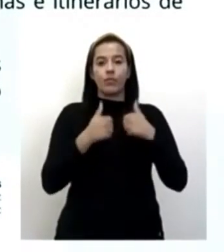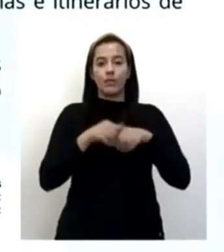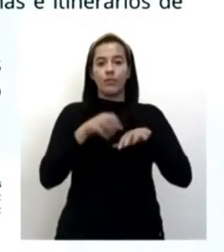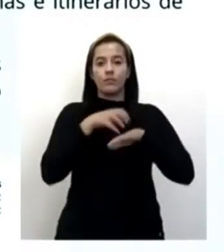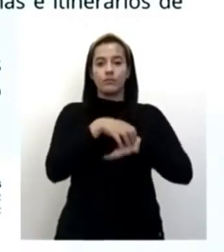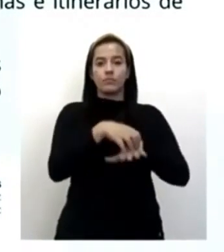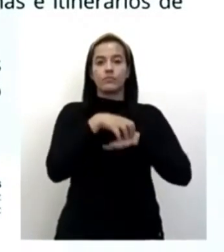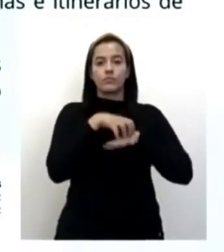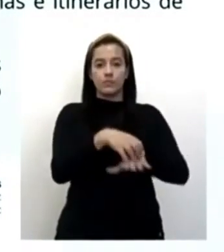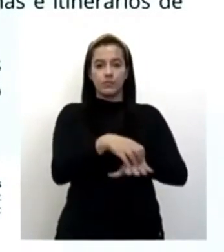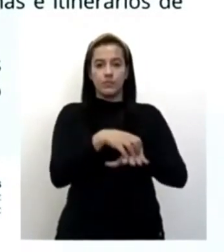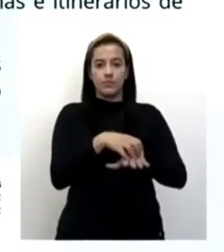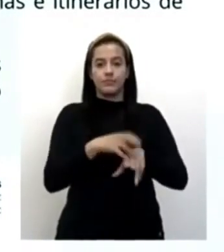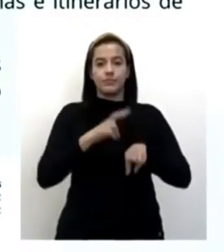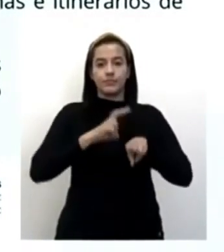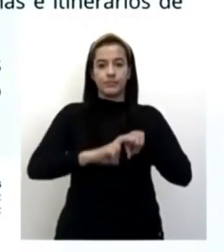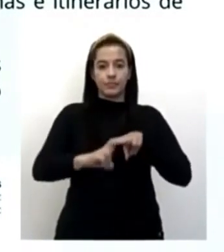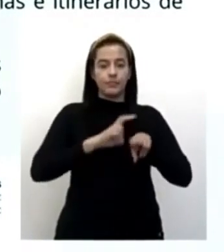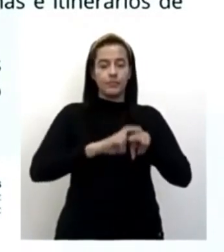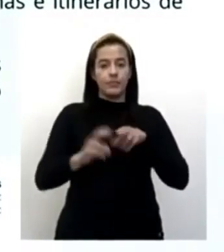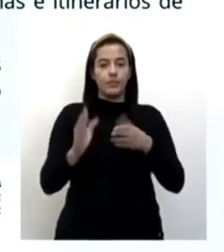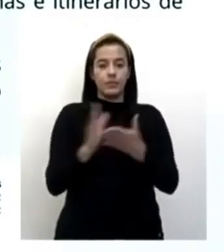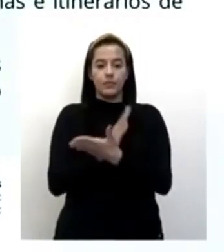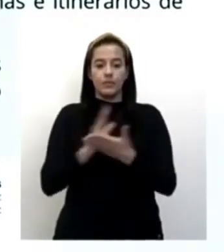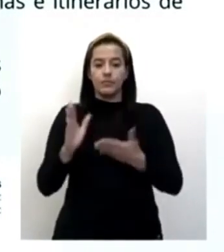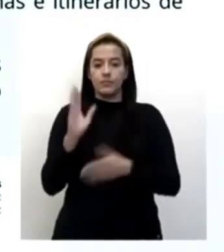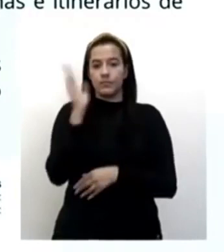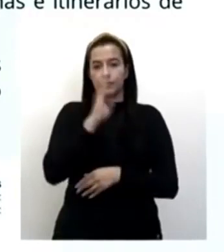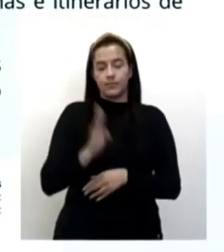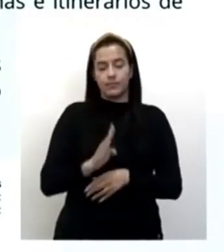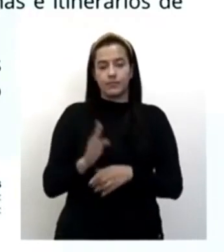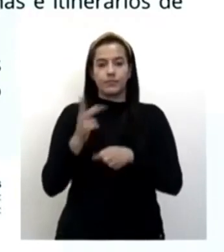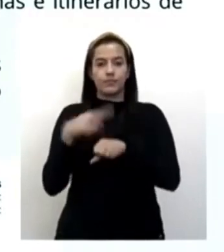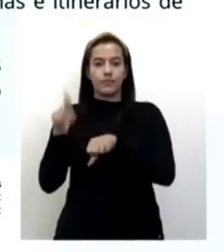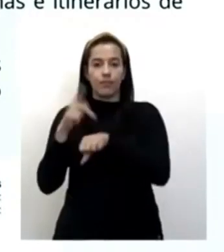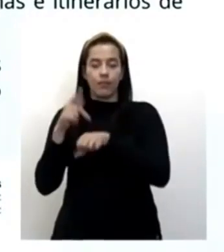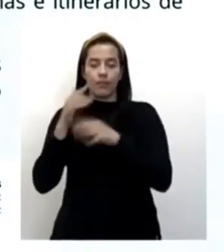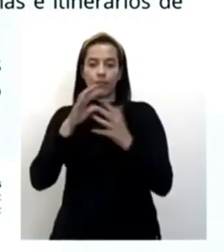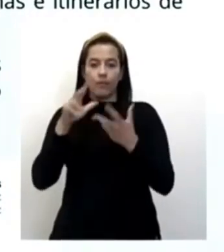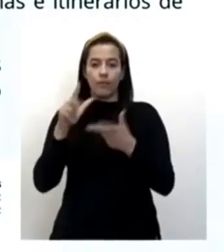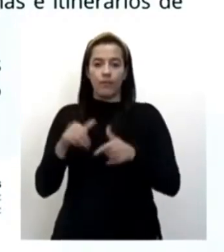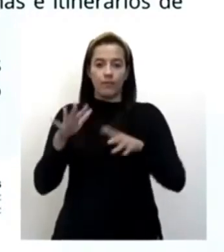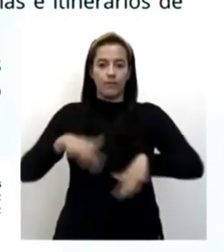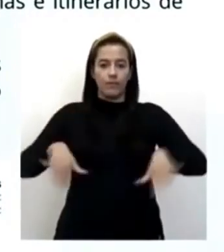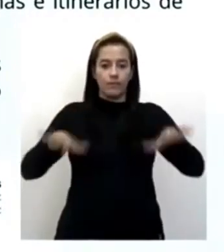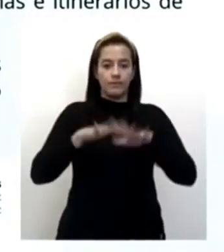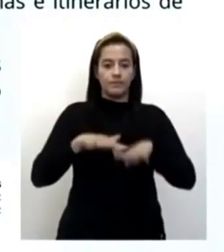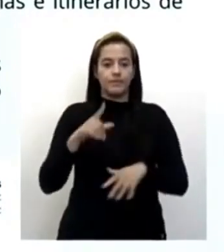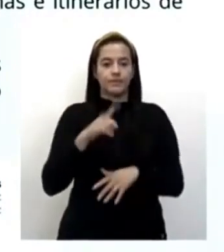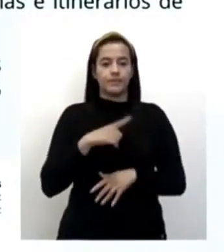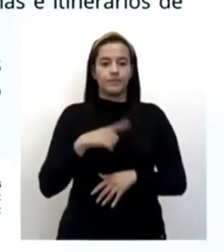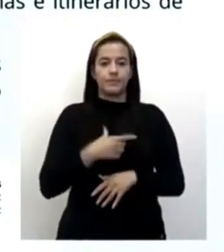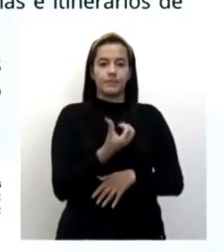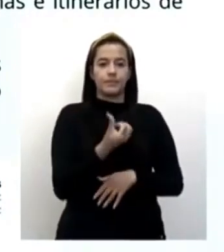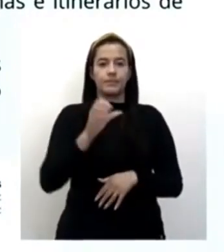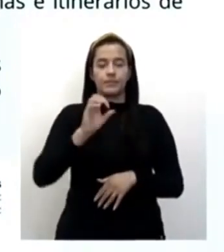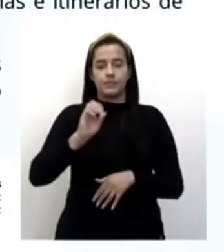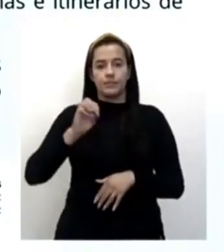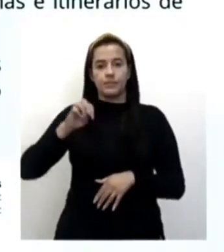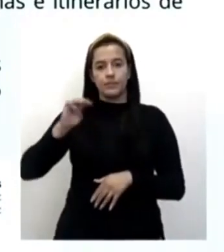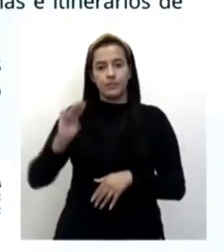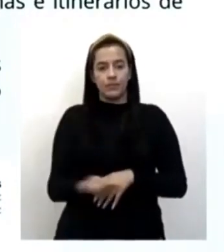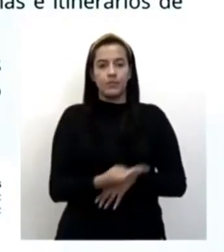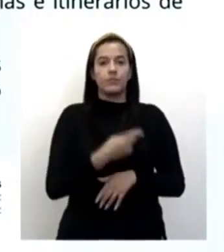nós temos aqui no Brasil e em algumas partes do mundo. Mais de 60 milhões de pessoas nas cidades brasileiras são